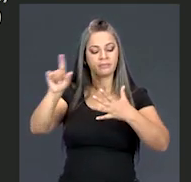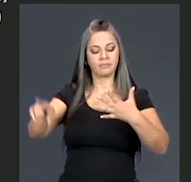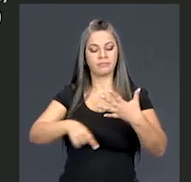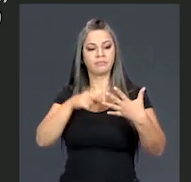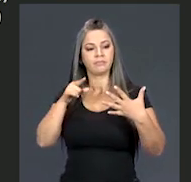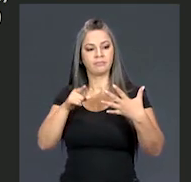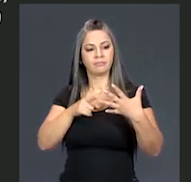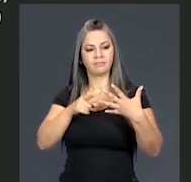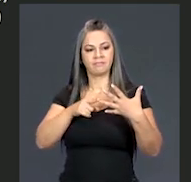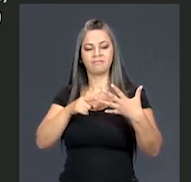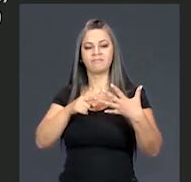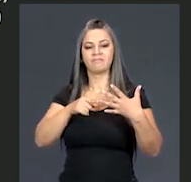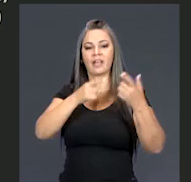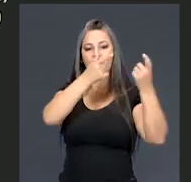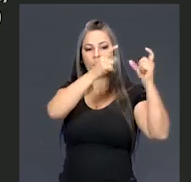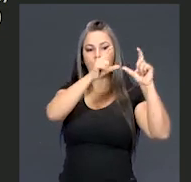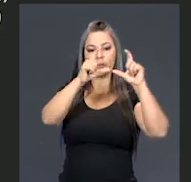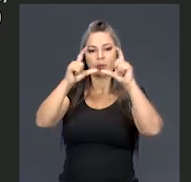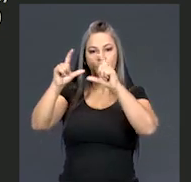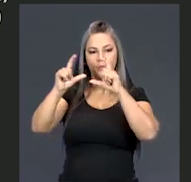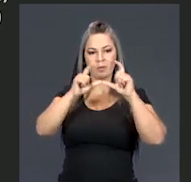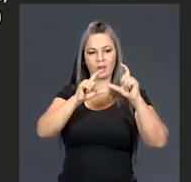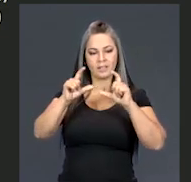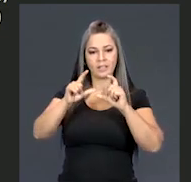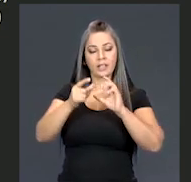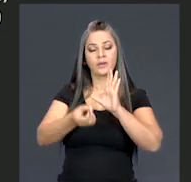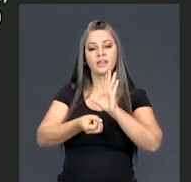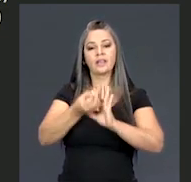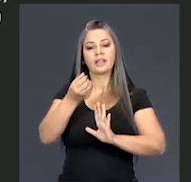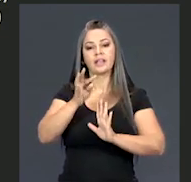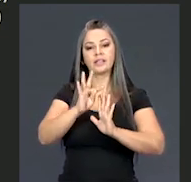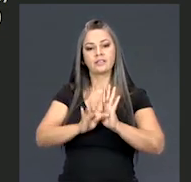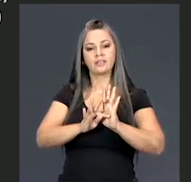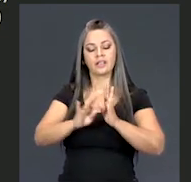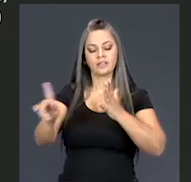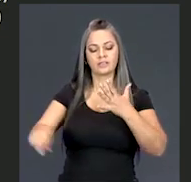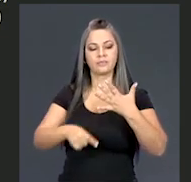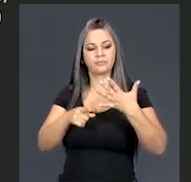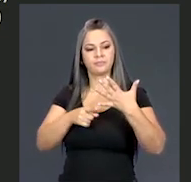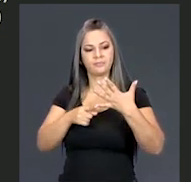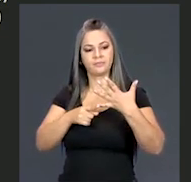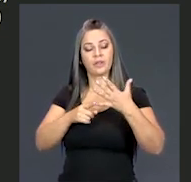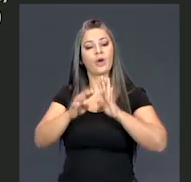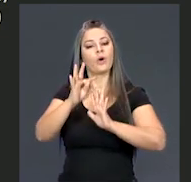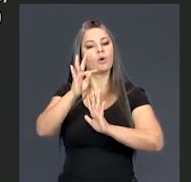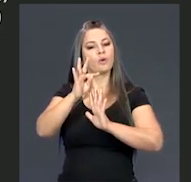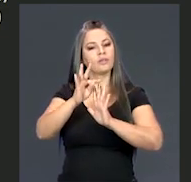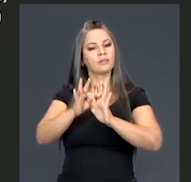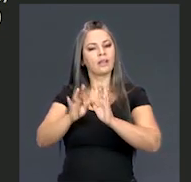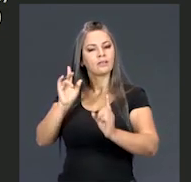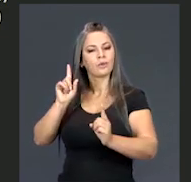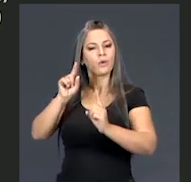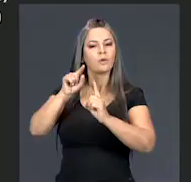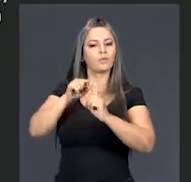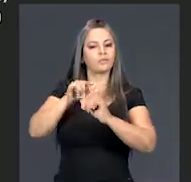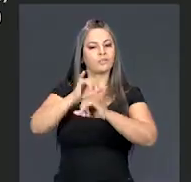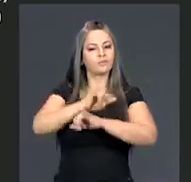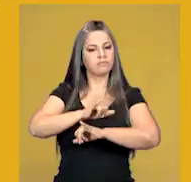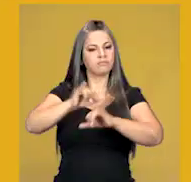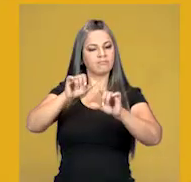aula, quadrinhos e produção textual. E a última aula, o texto como voz social.